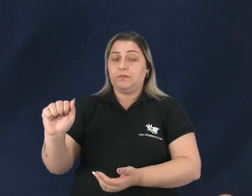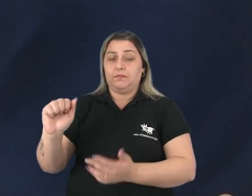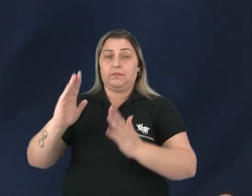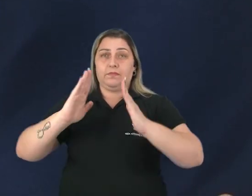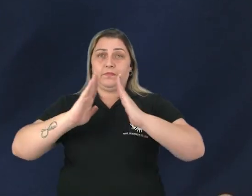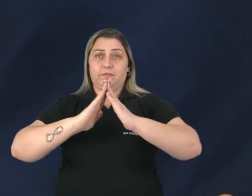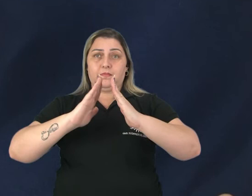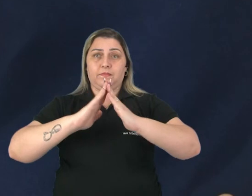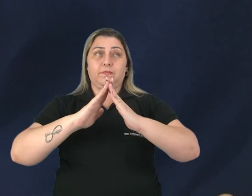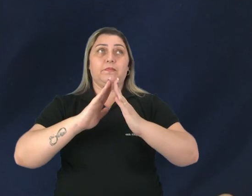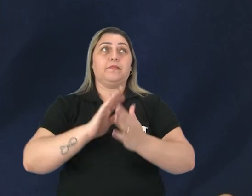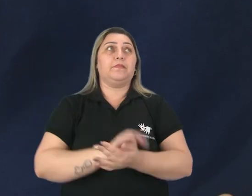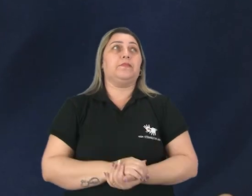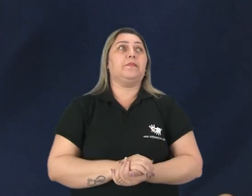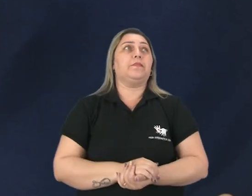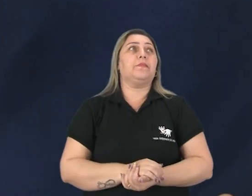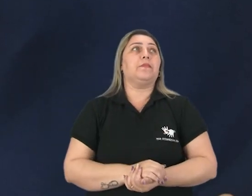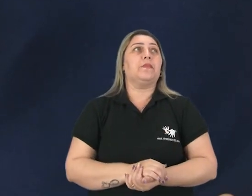Casa.